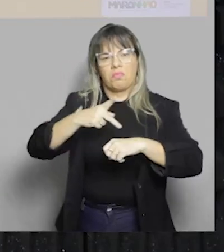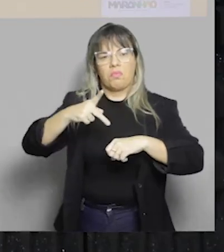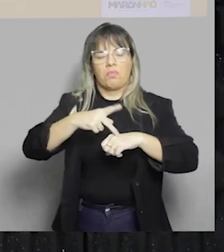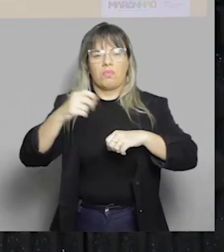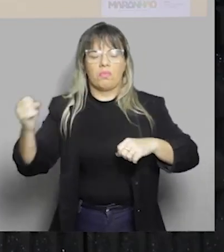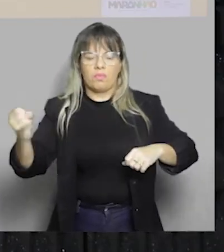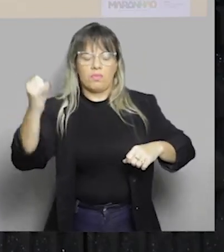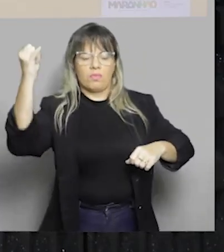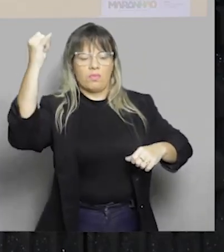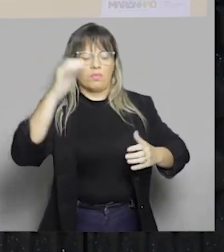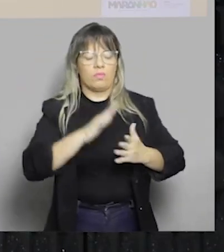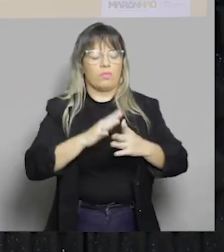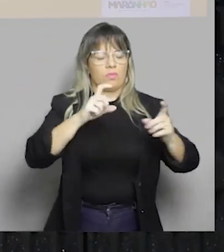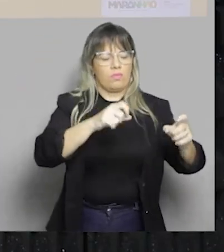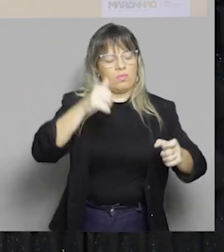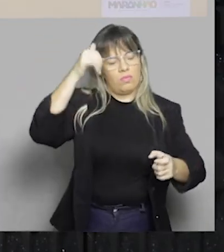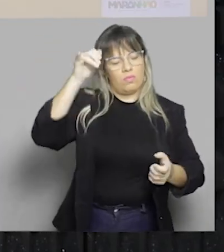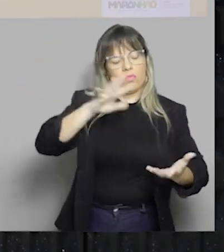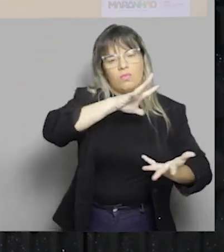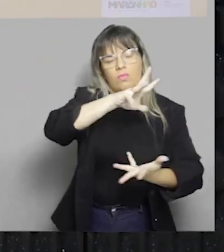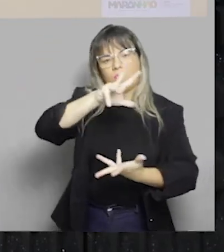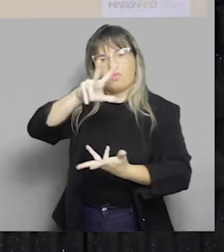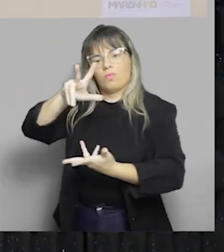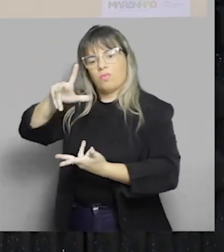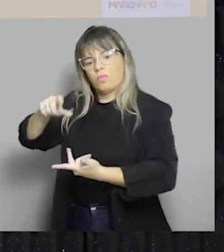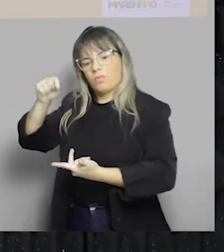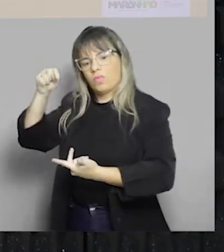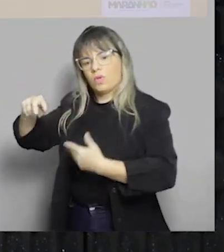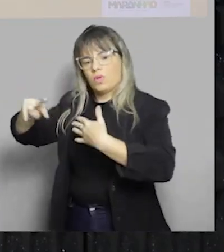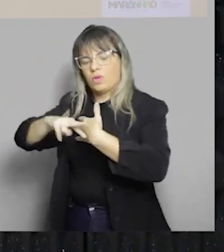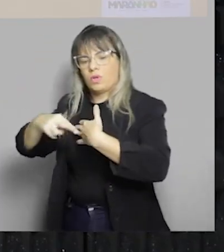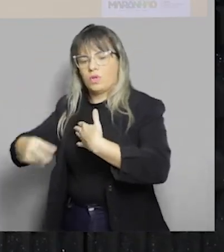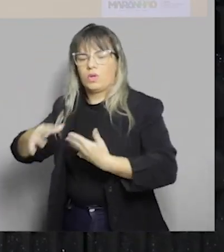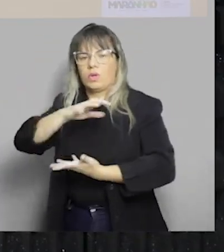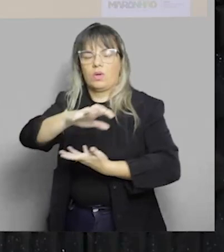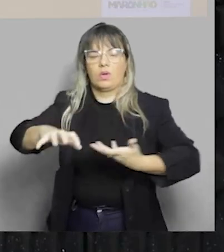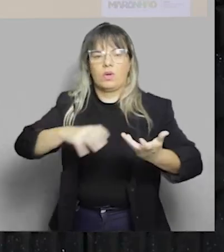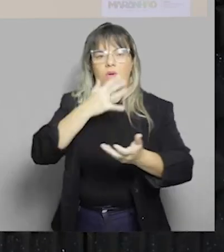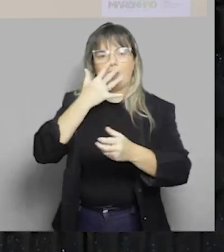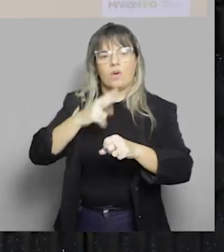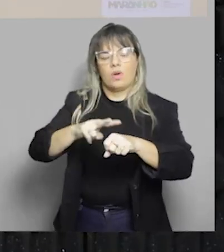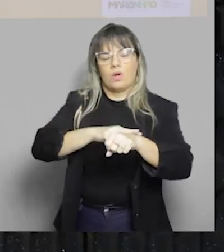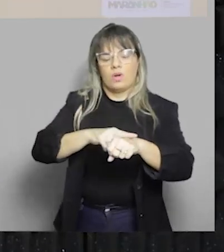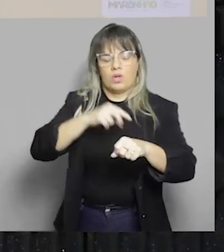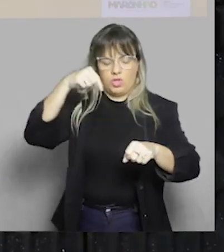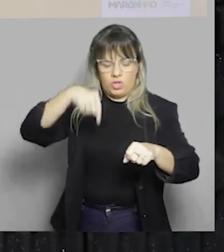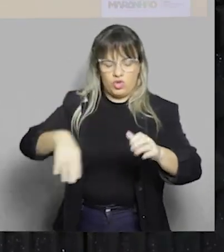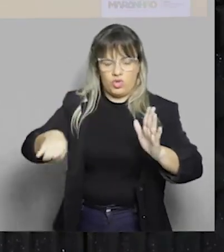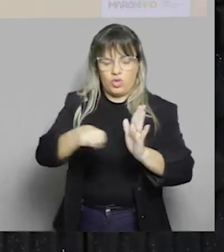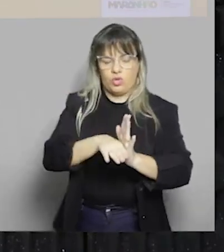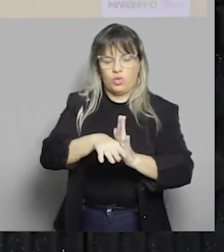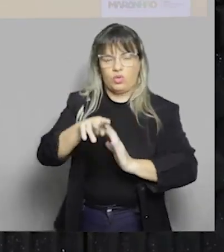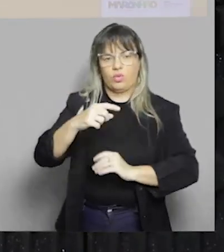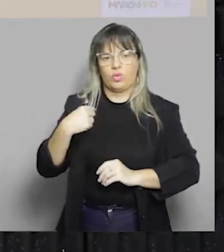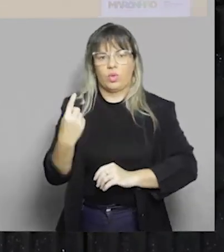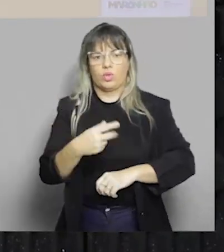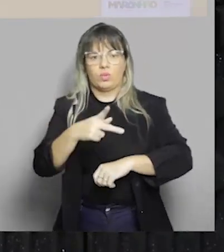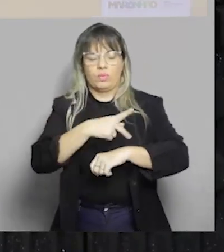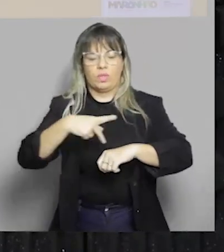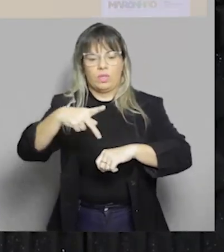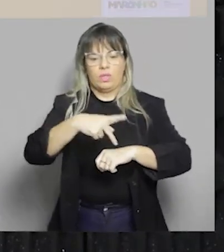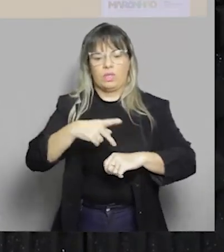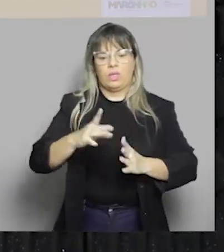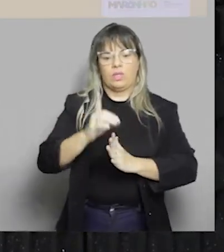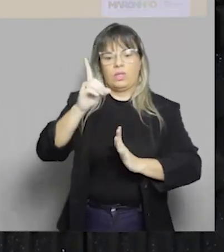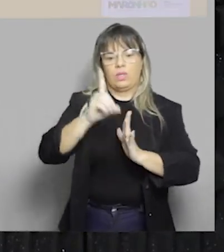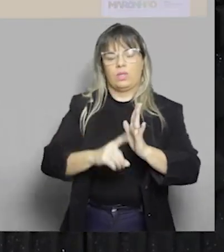agropecuárias mundiais. E isso muito fruto também da Revolução Verde que chega no Brasil. Quando, Marcos? A partir da década de